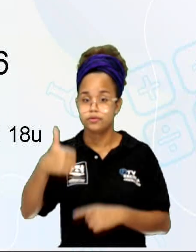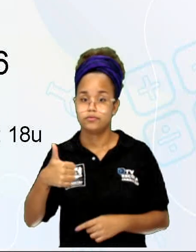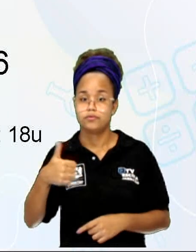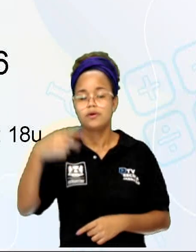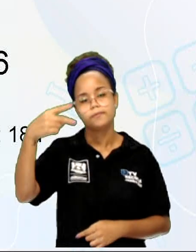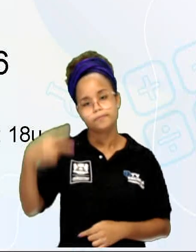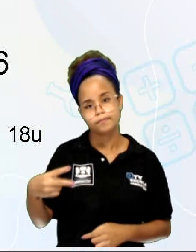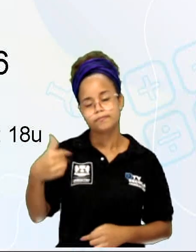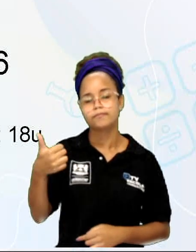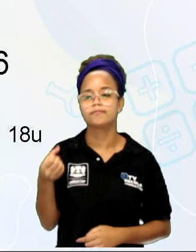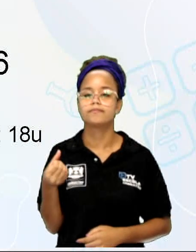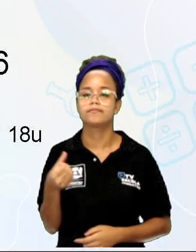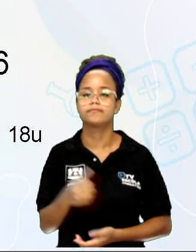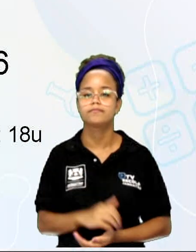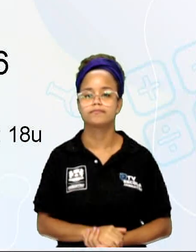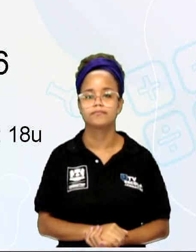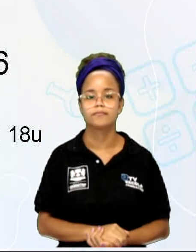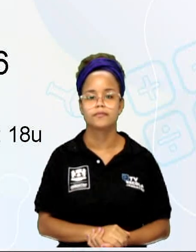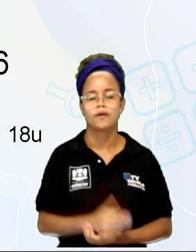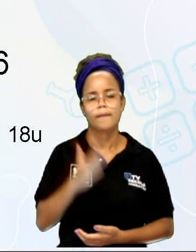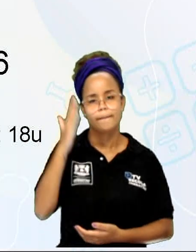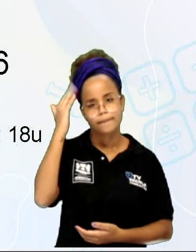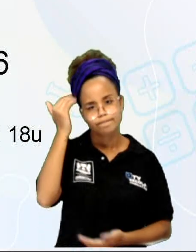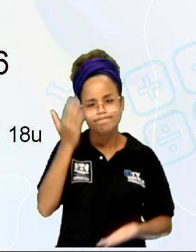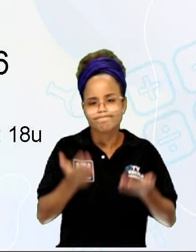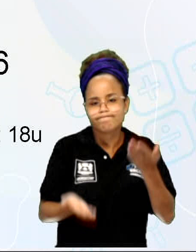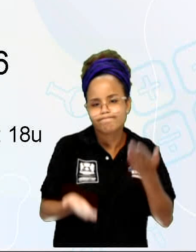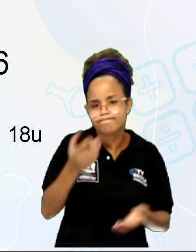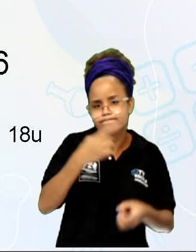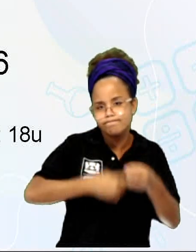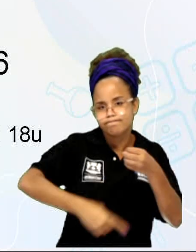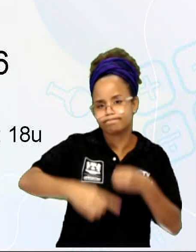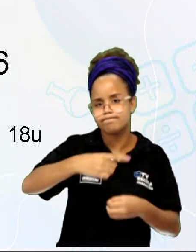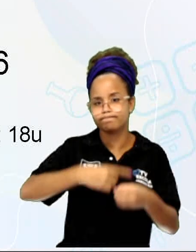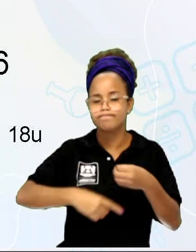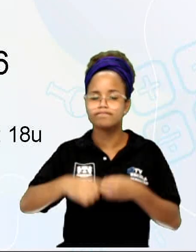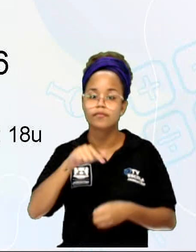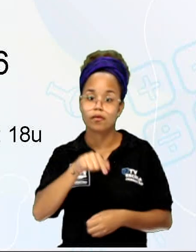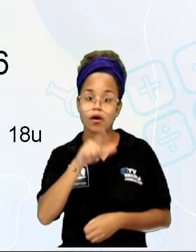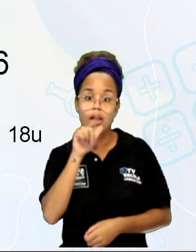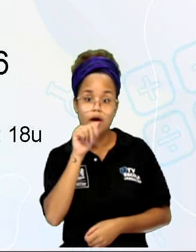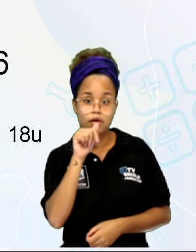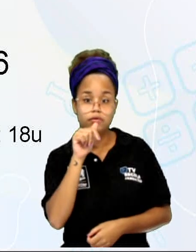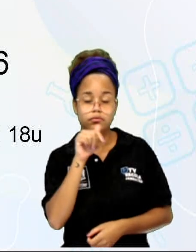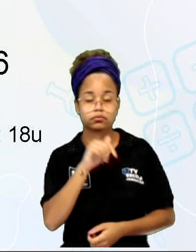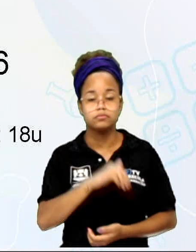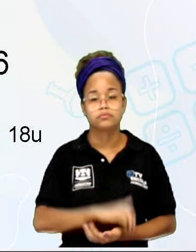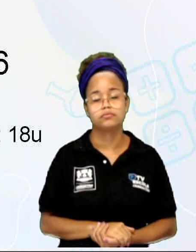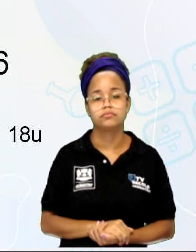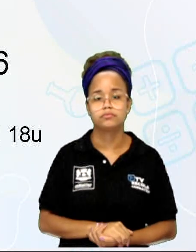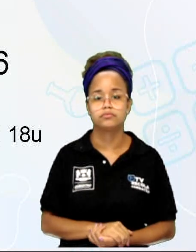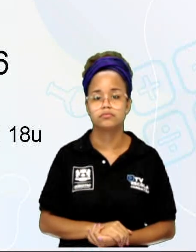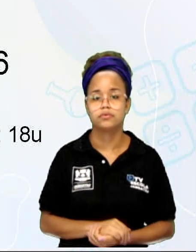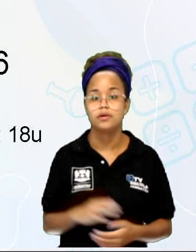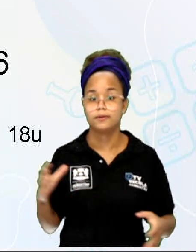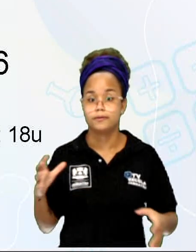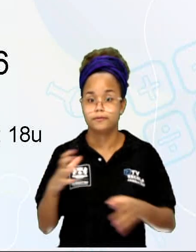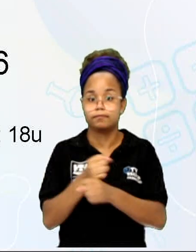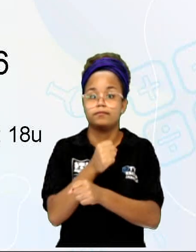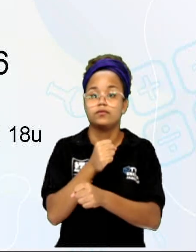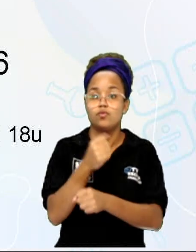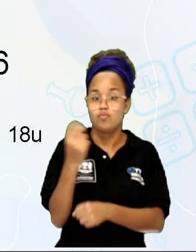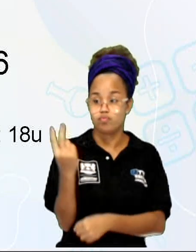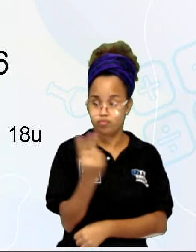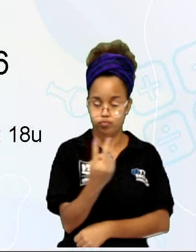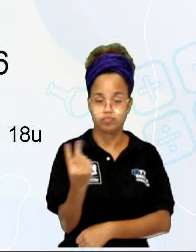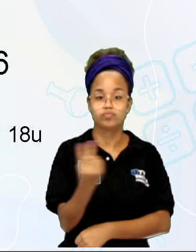16. Para a gente saber a massa molecular dessa molécula da água, a gente soma os